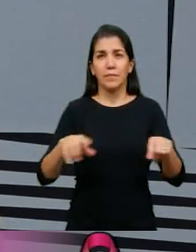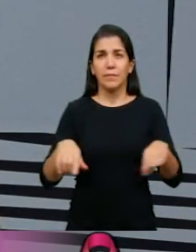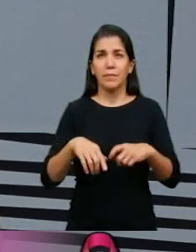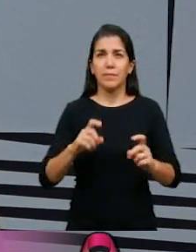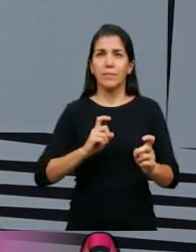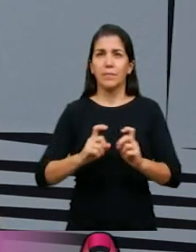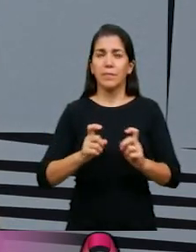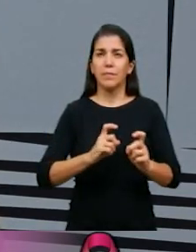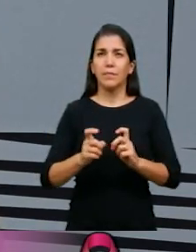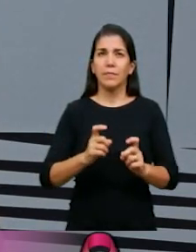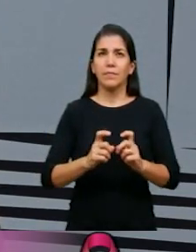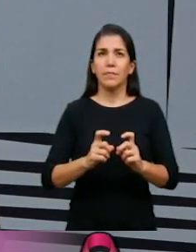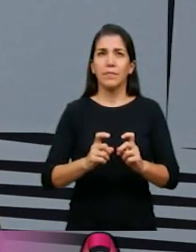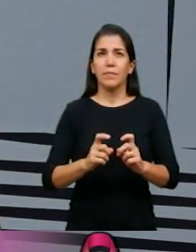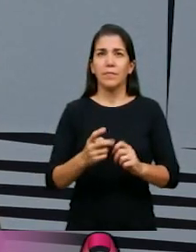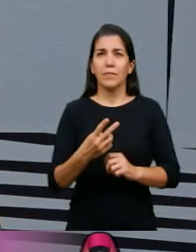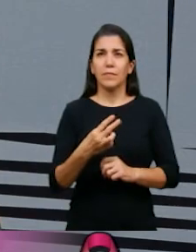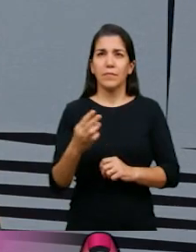2023,